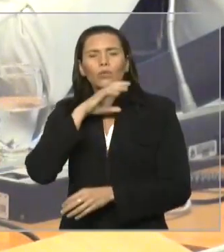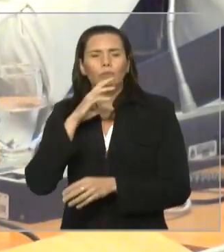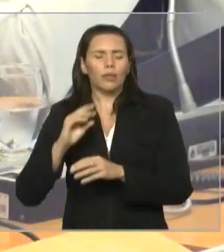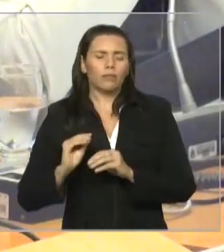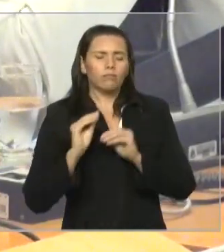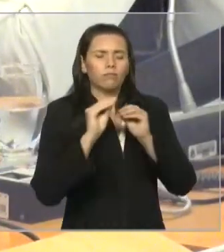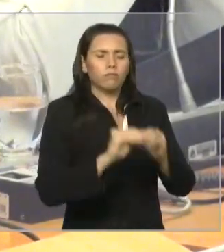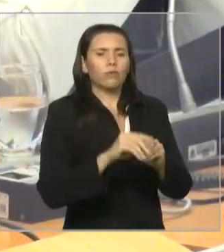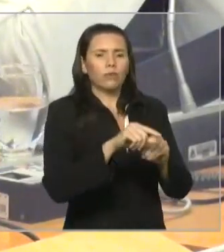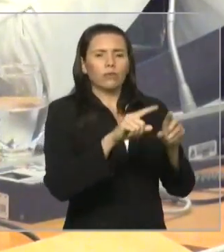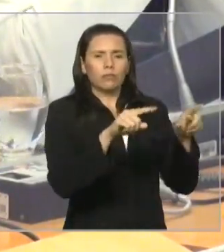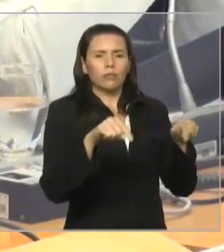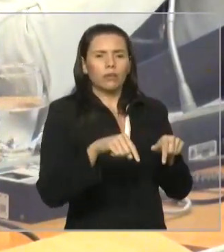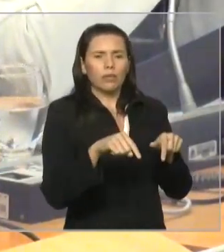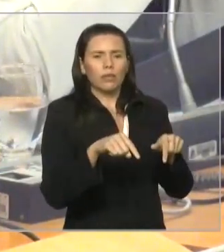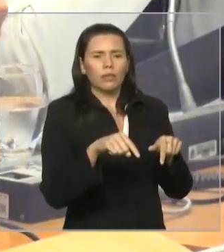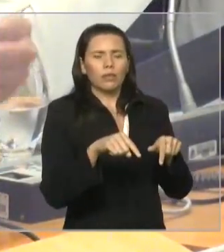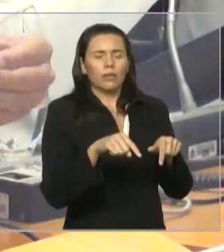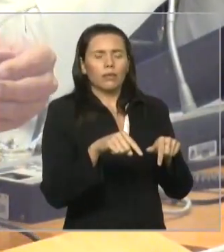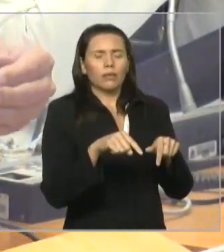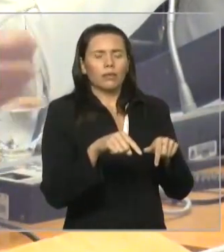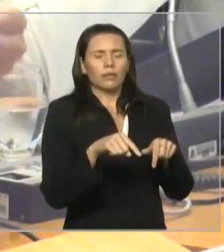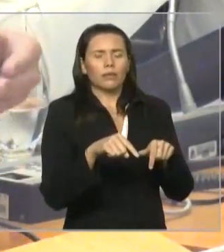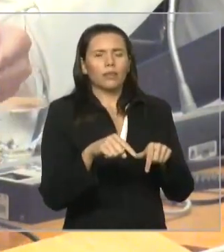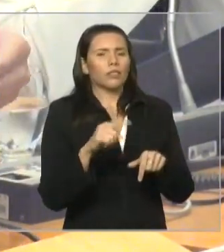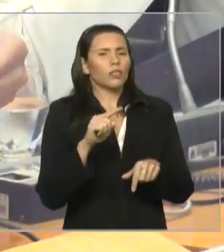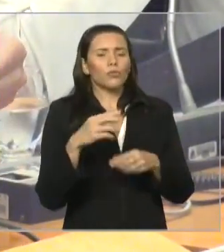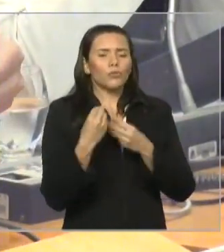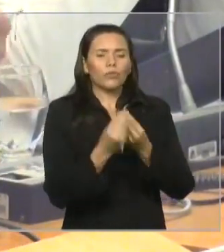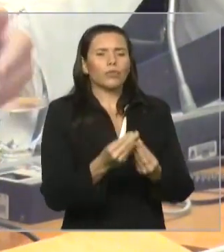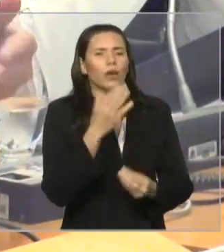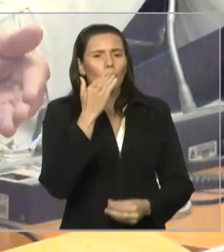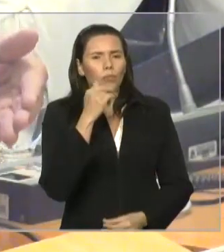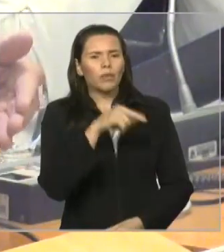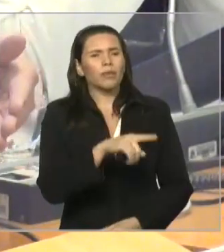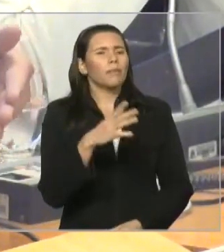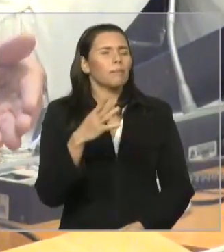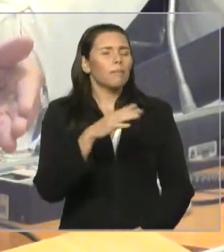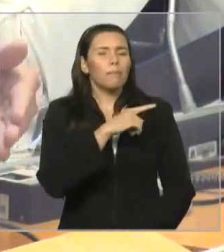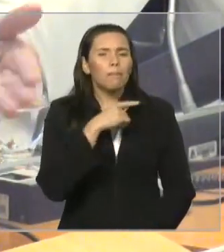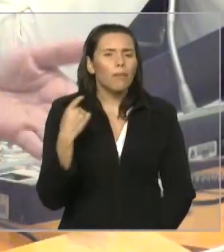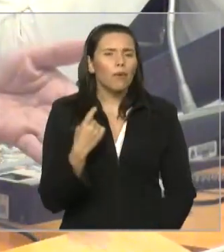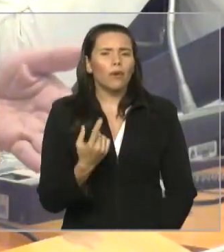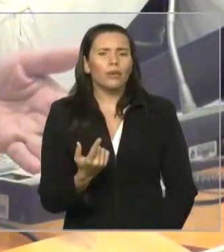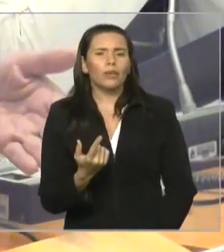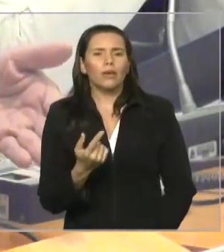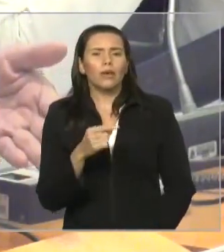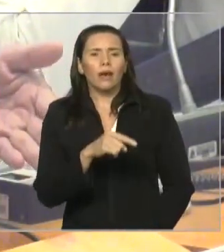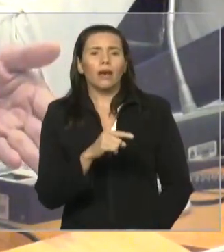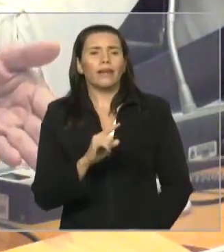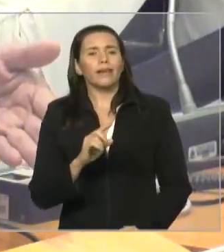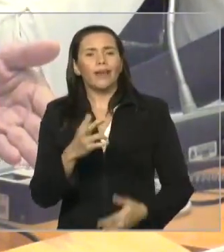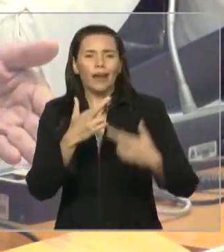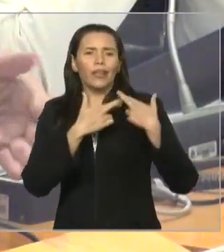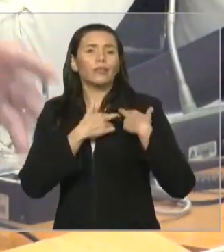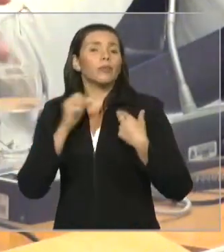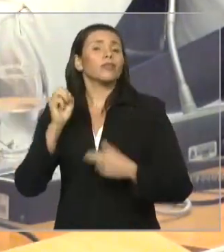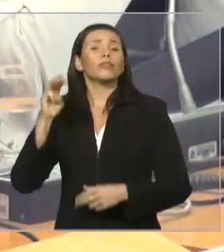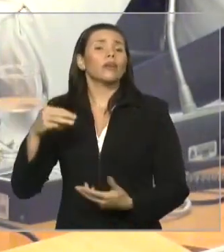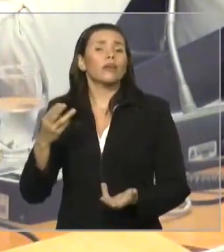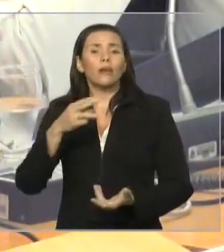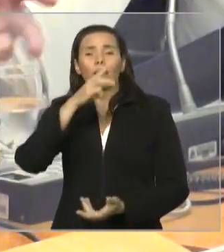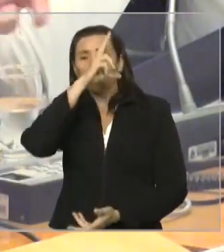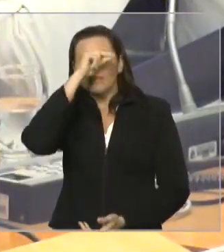maus tratos. Não tem orçamento nesse sentido de poder comprar, nem adiantamento para comprar comida. E